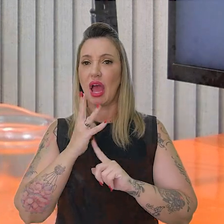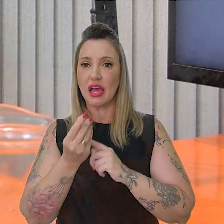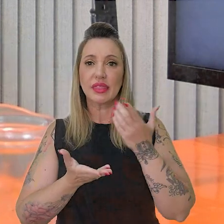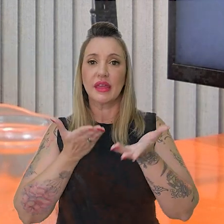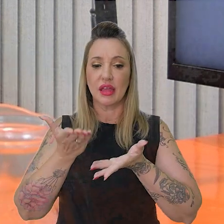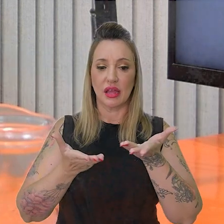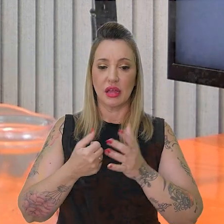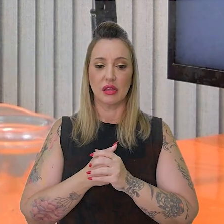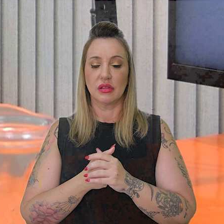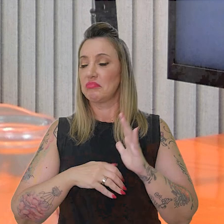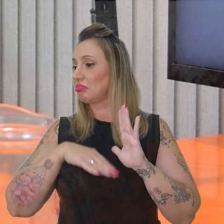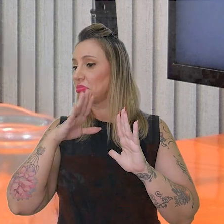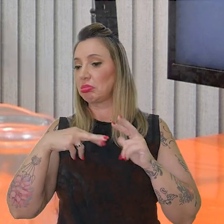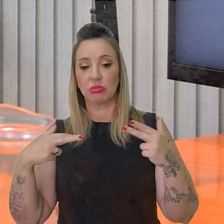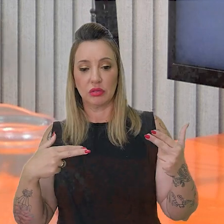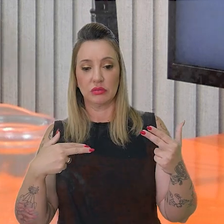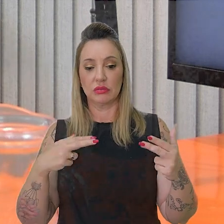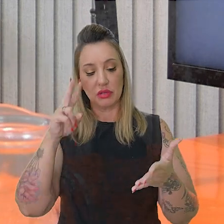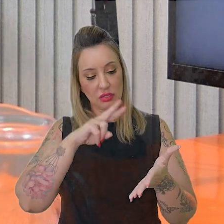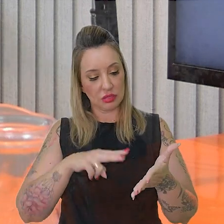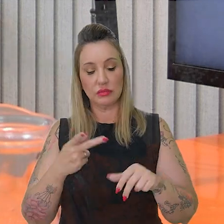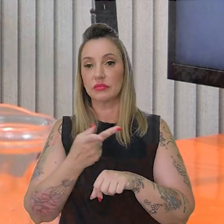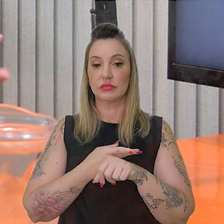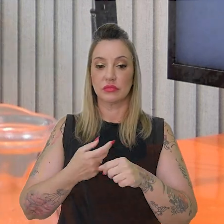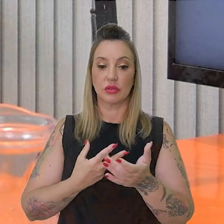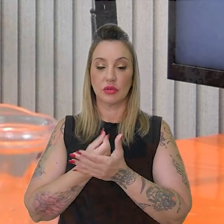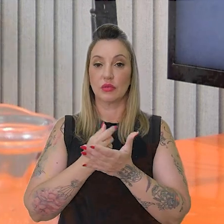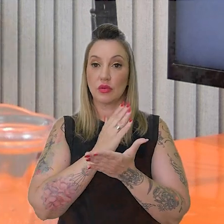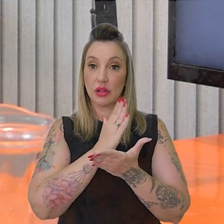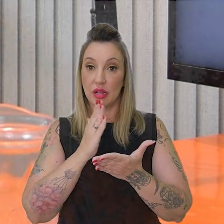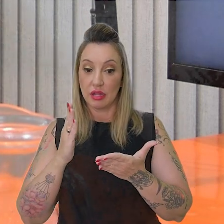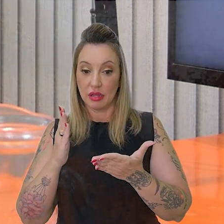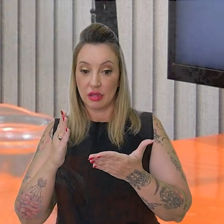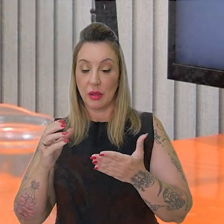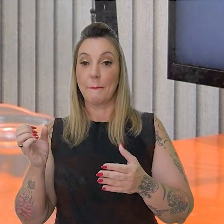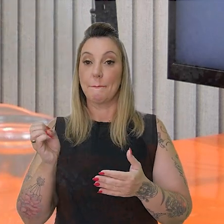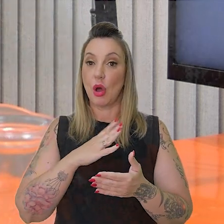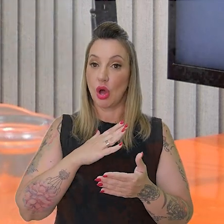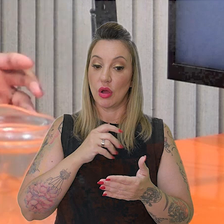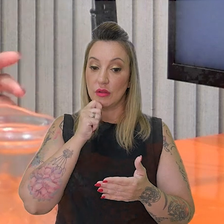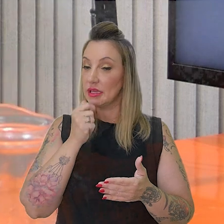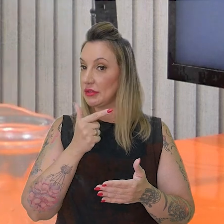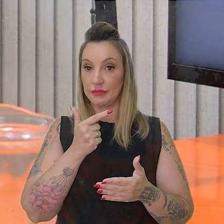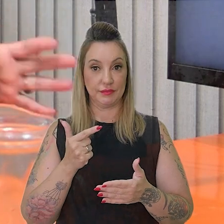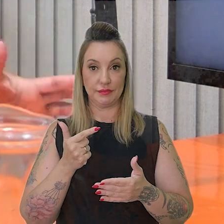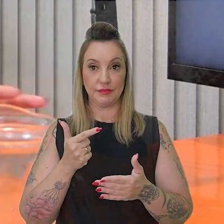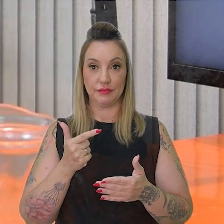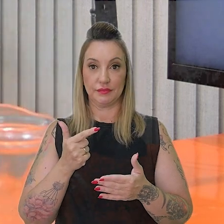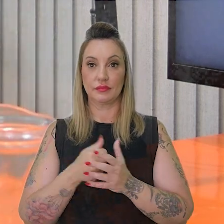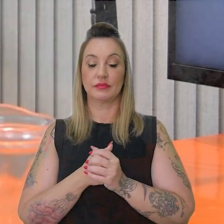arterapia né e tal as coisas e fui começar a ler buscar eu comprei vários livros de de moda que eu ainda não